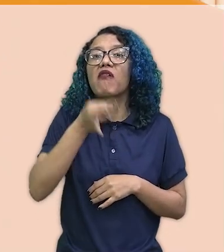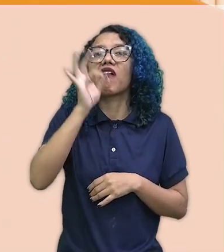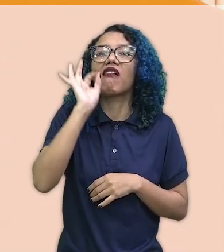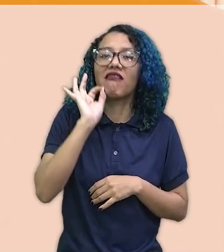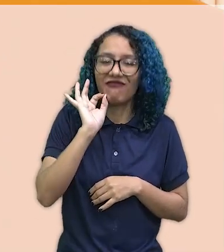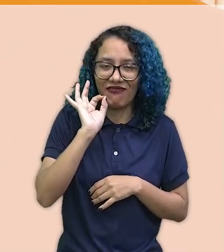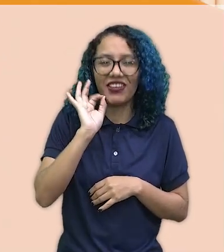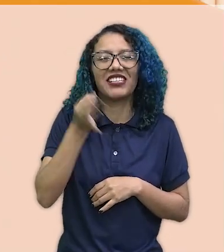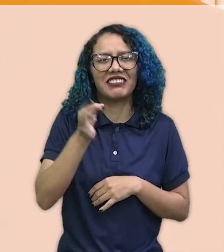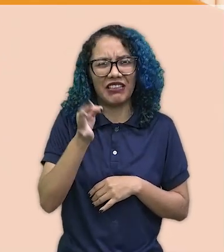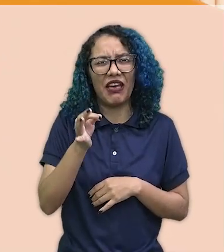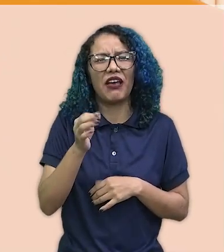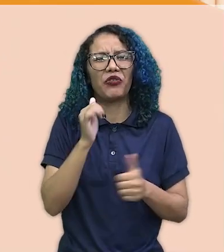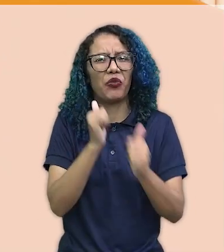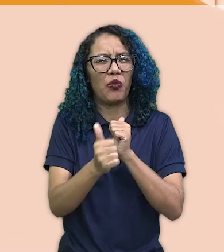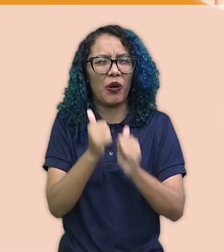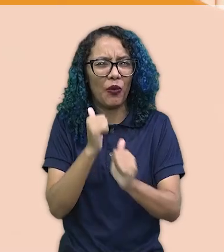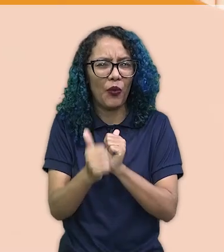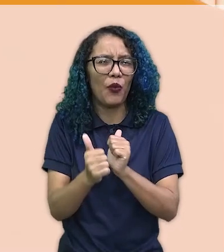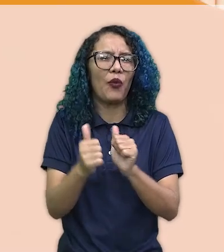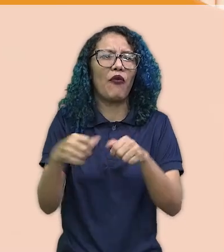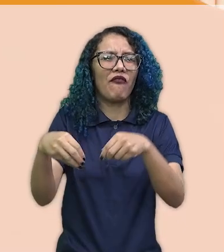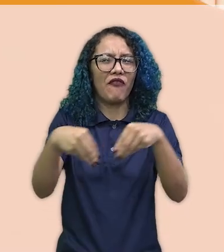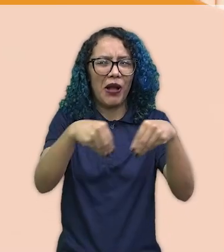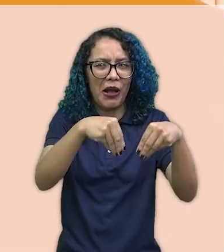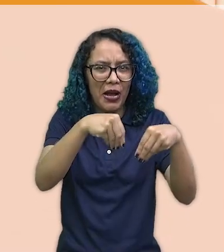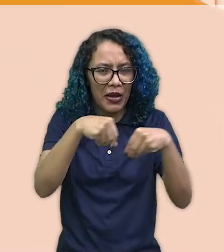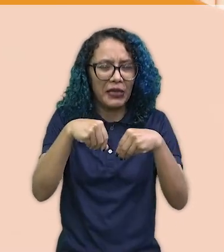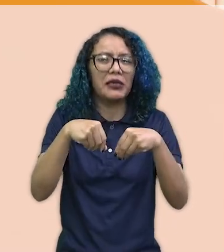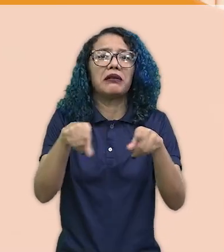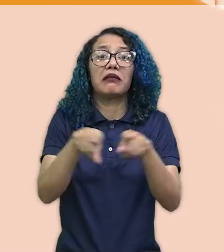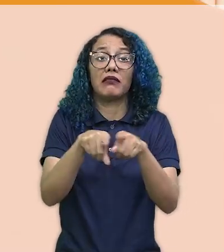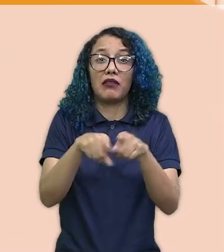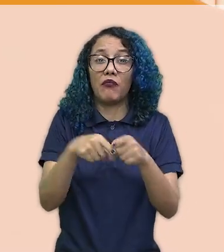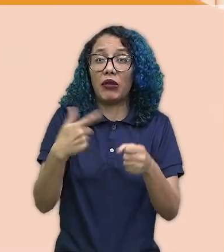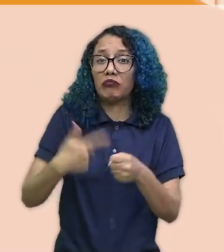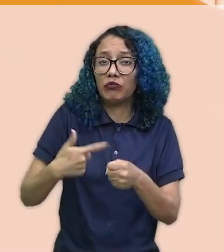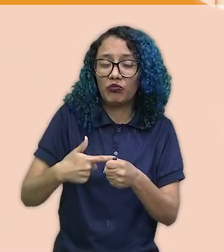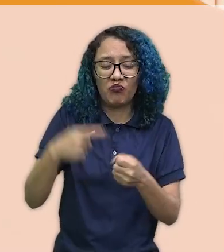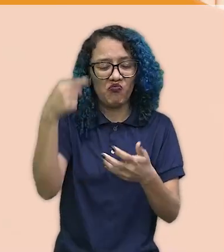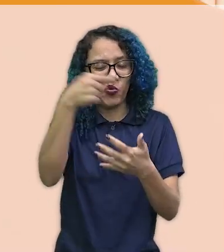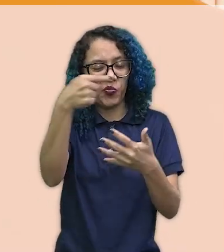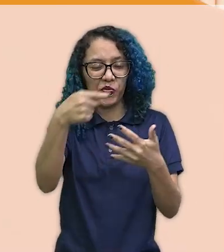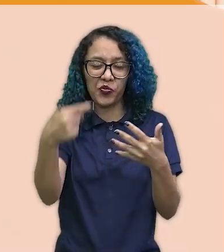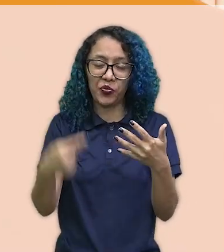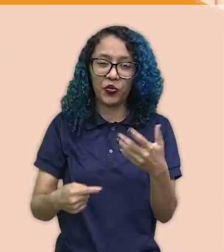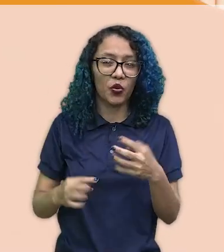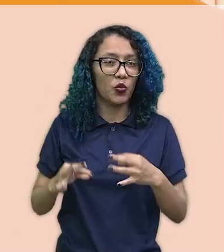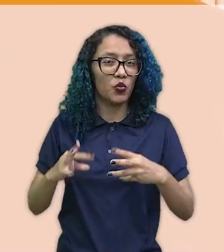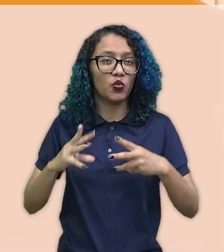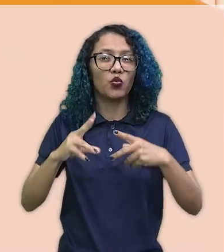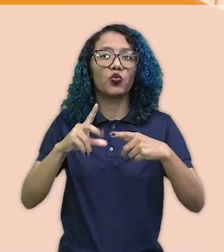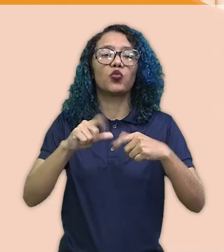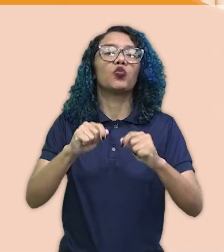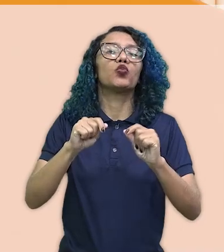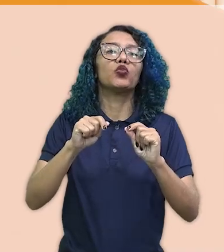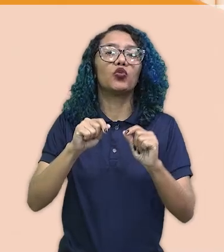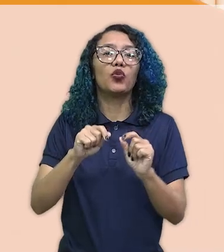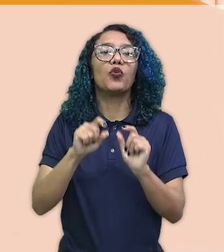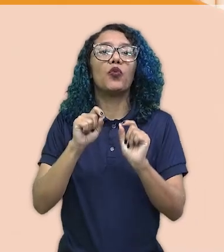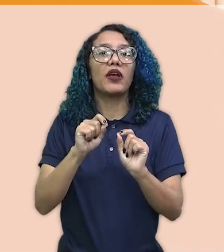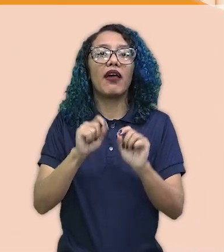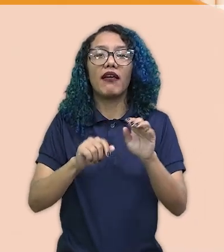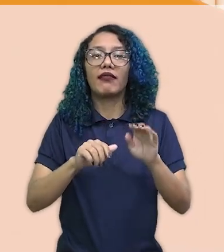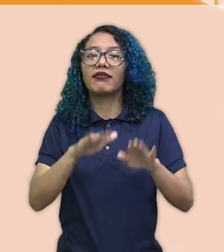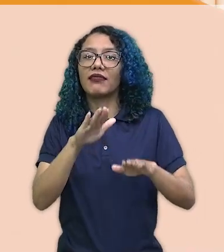do café, né? O preço do arroz, o preço da farinha, o preço da gasolina. Tudo isso aí dependem do